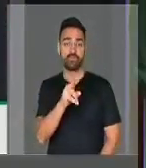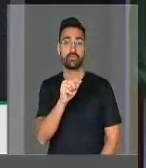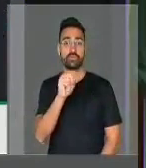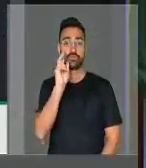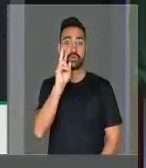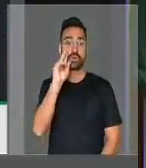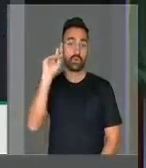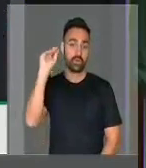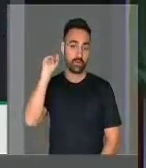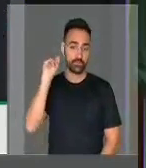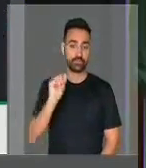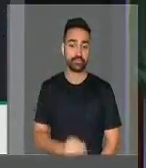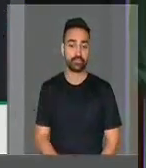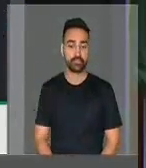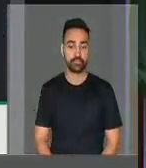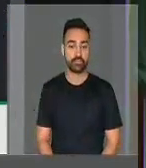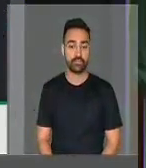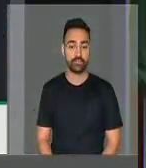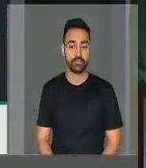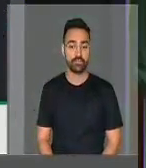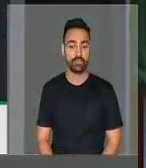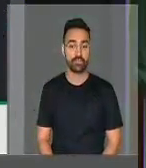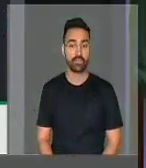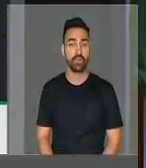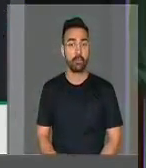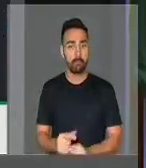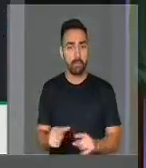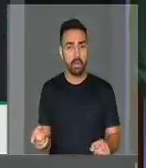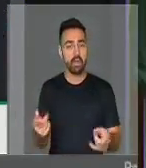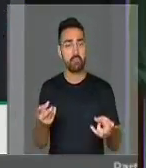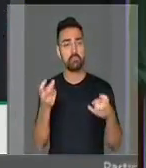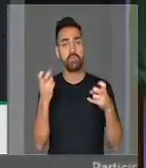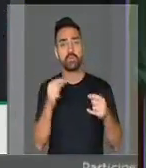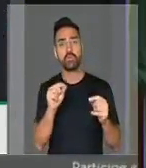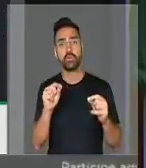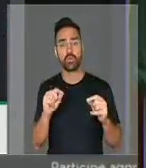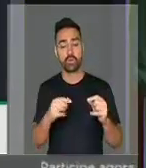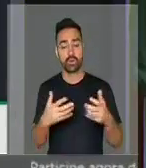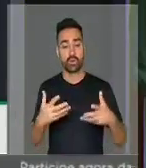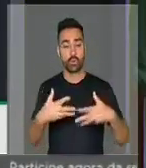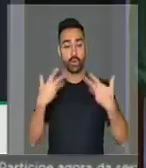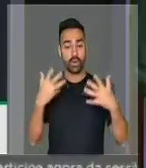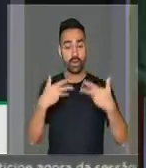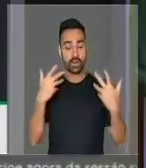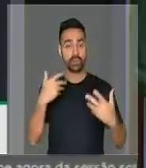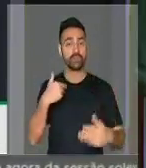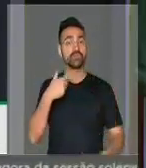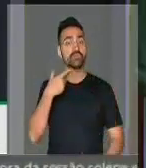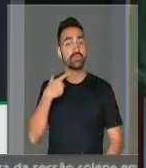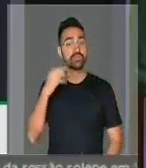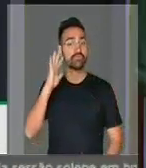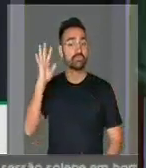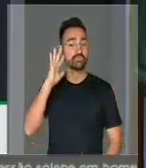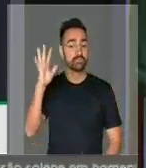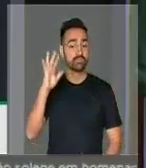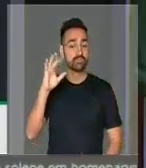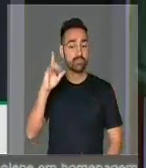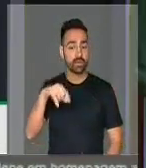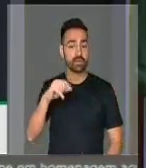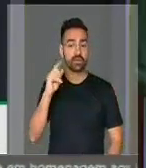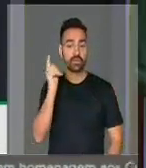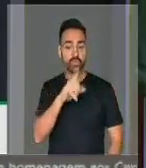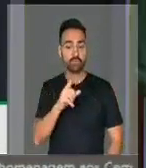daqueles tempos. Mas dava para ver que o ímpeto, o ânimo, a utopia era quem